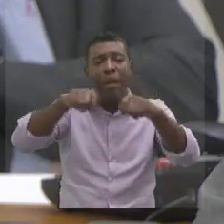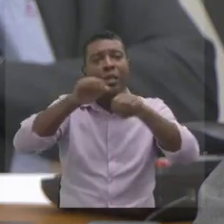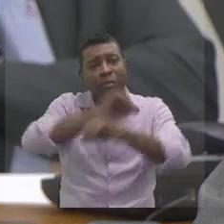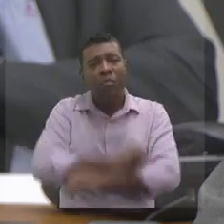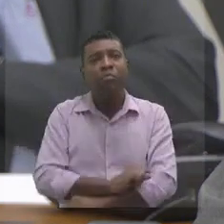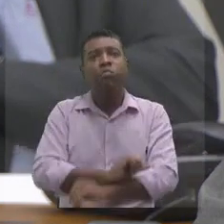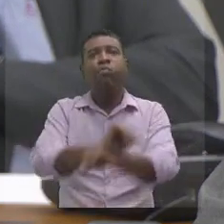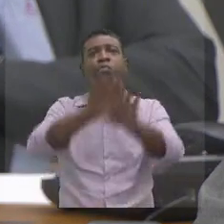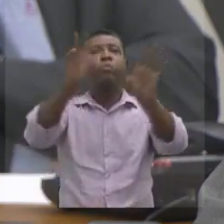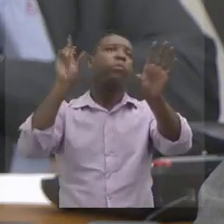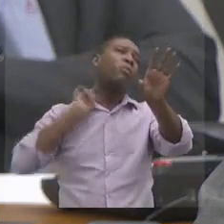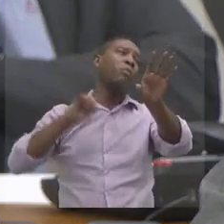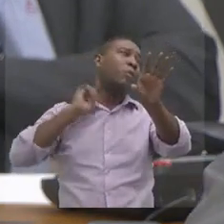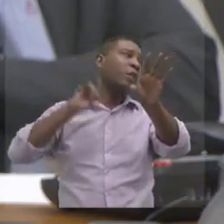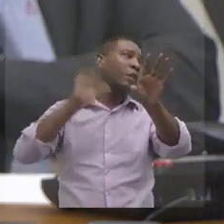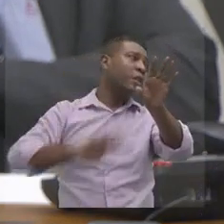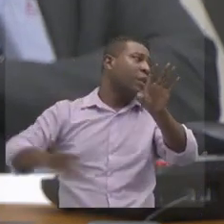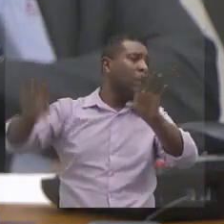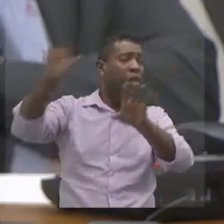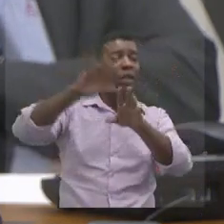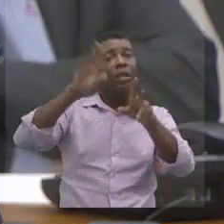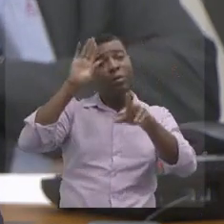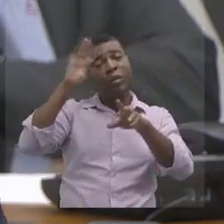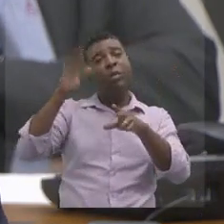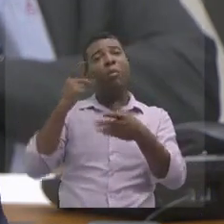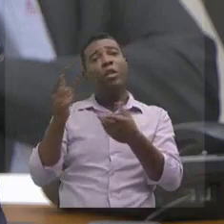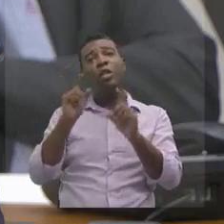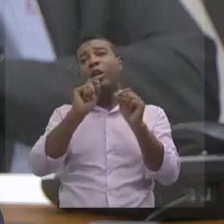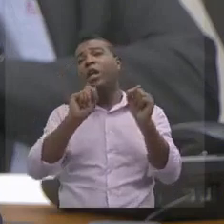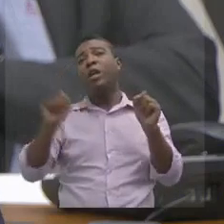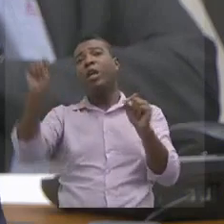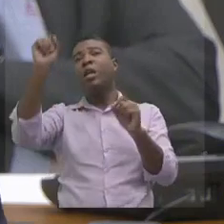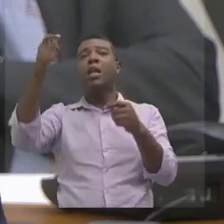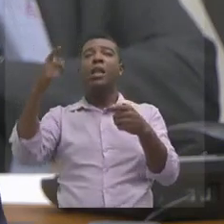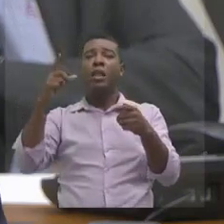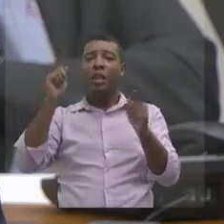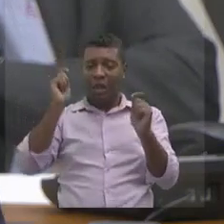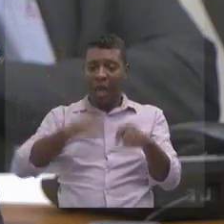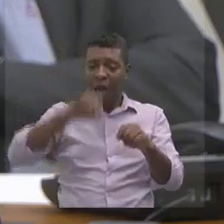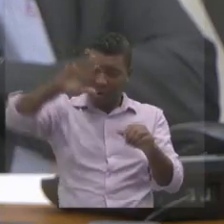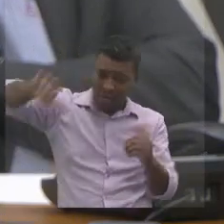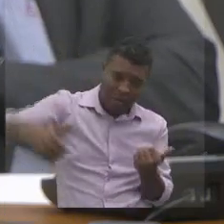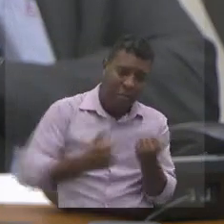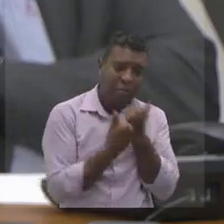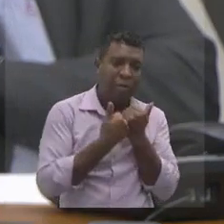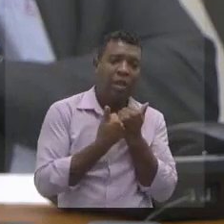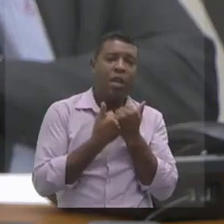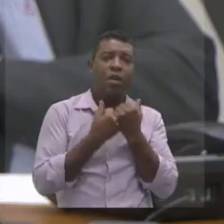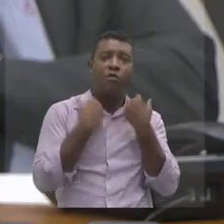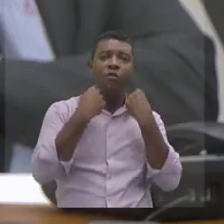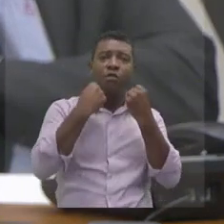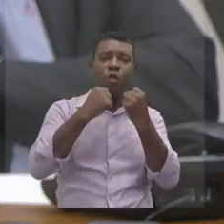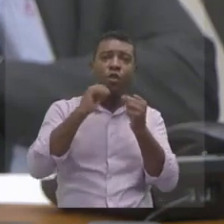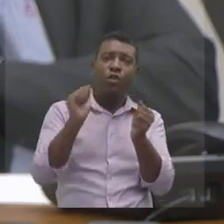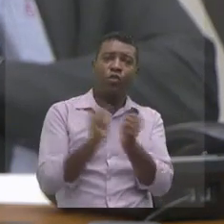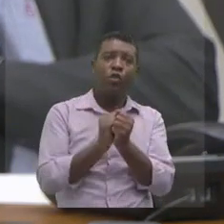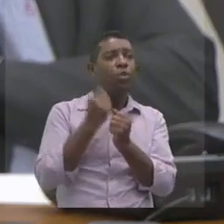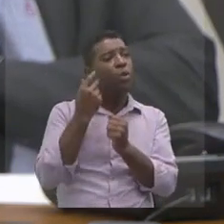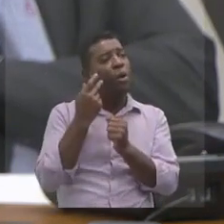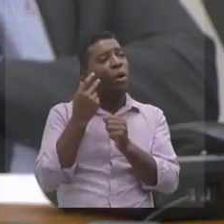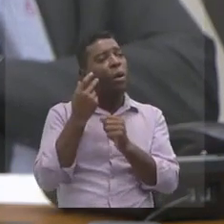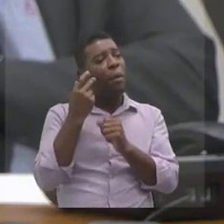Minas e sobretudo para aqueles que têm condição de se juntarem a nós nessa força por Minas